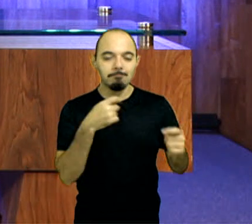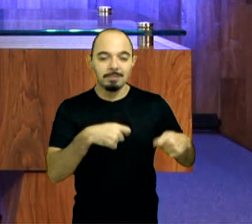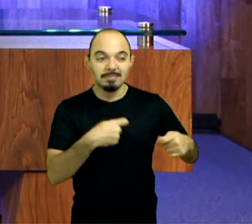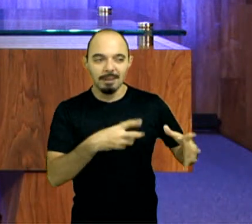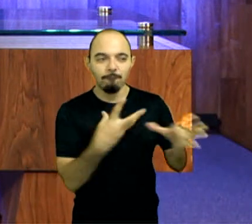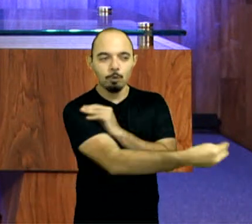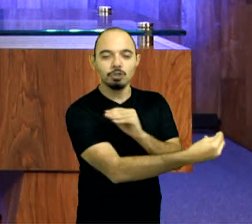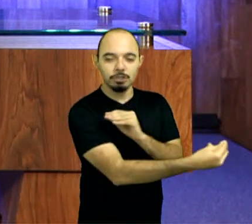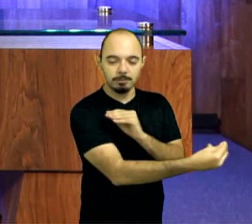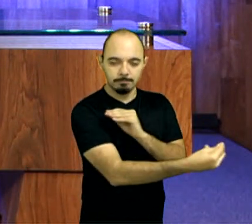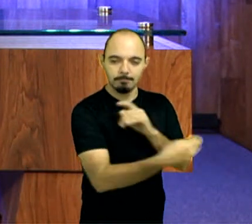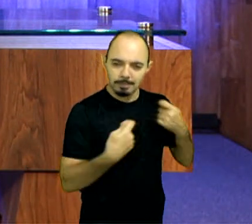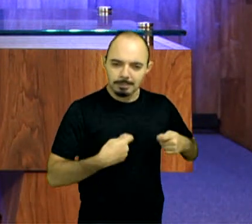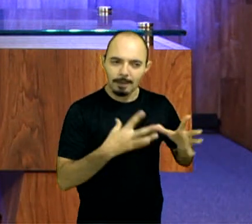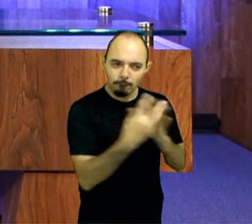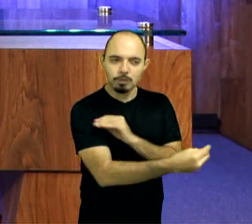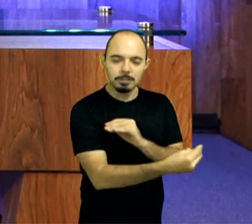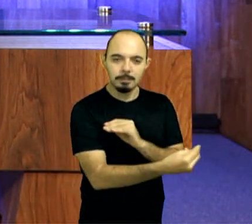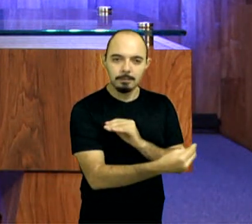Fuja.